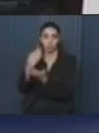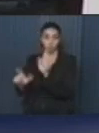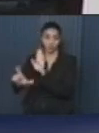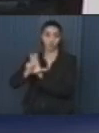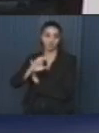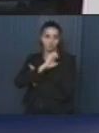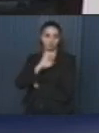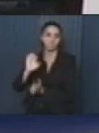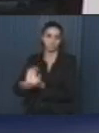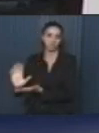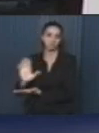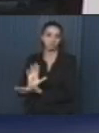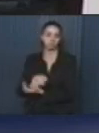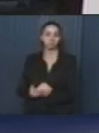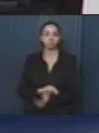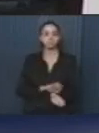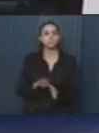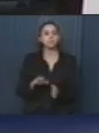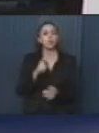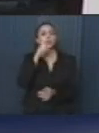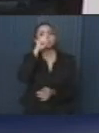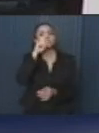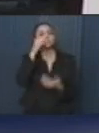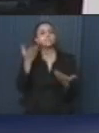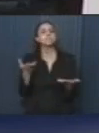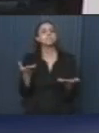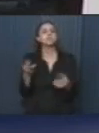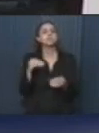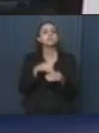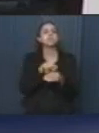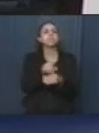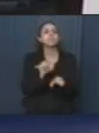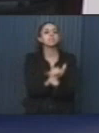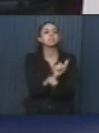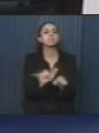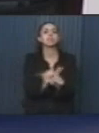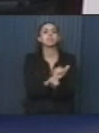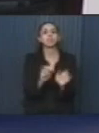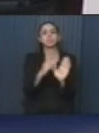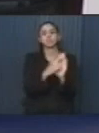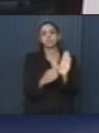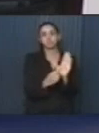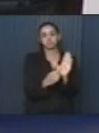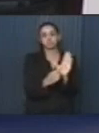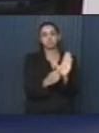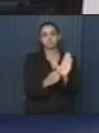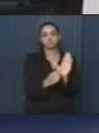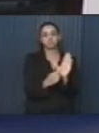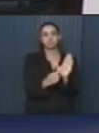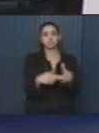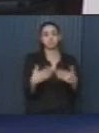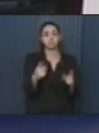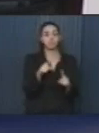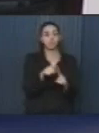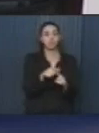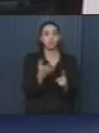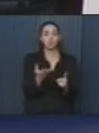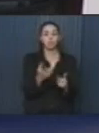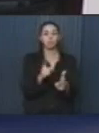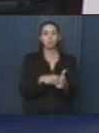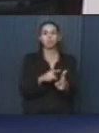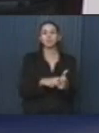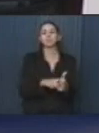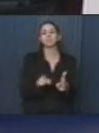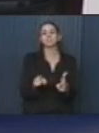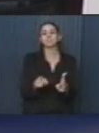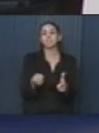estadual. Os riscos implicados nessa estratégia normativa, especialmente em relação ao problema do